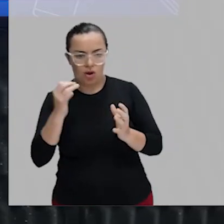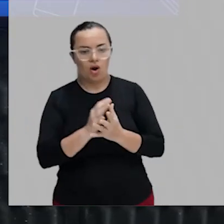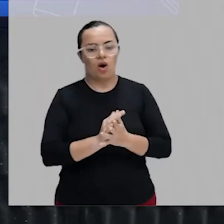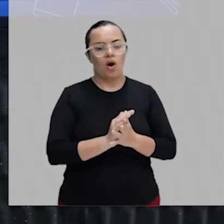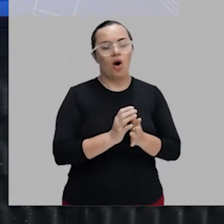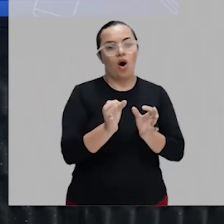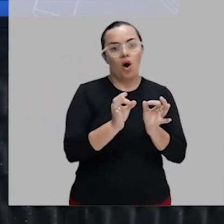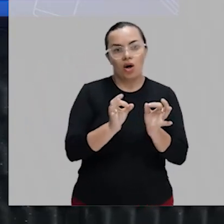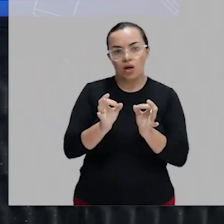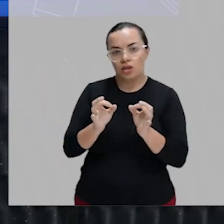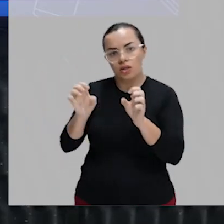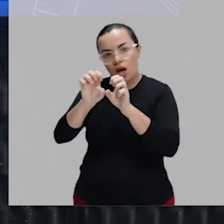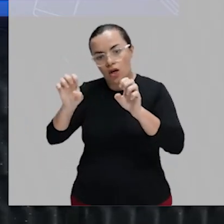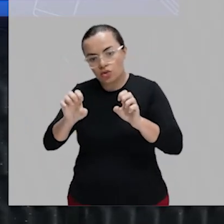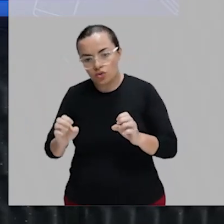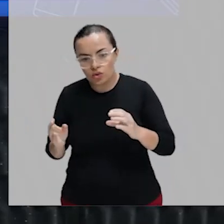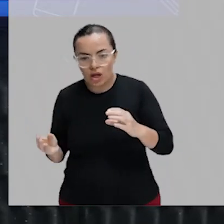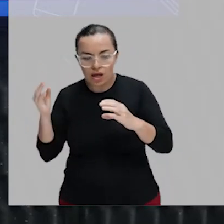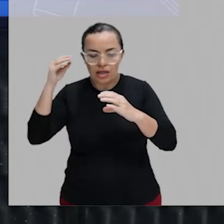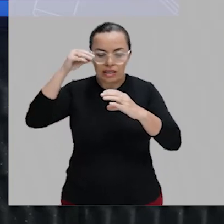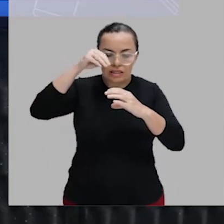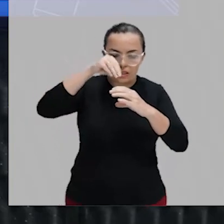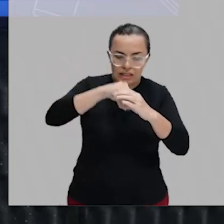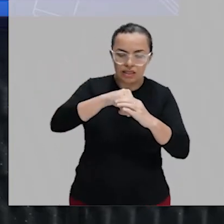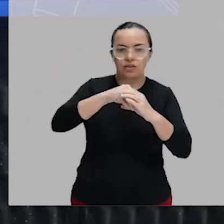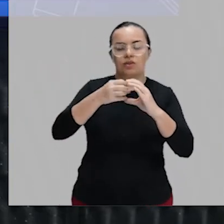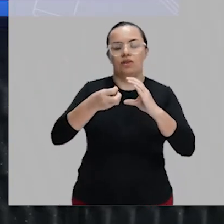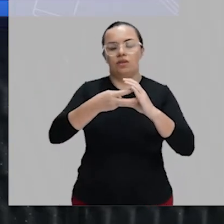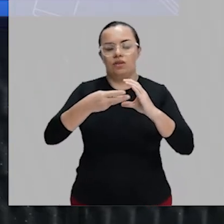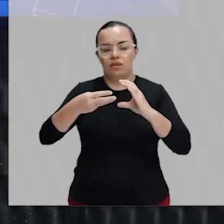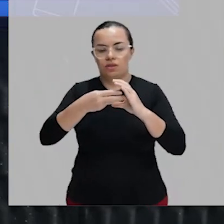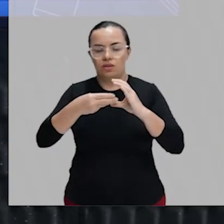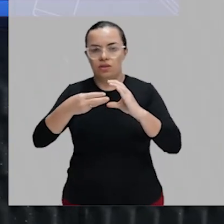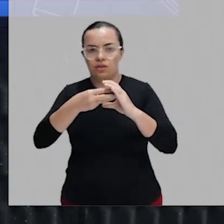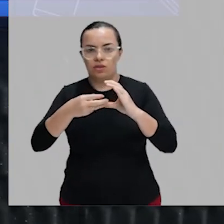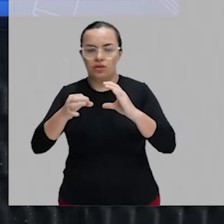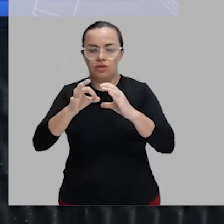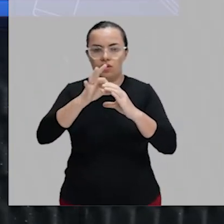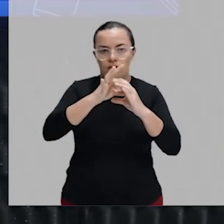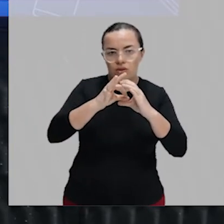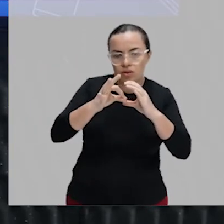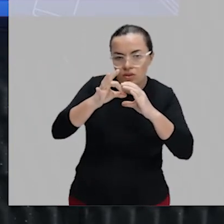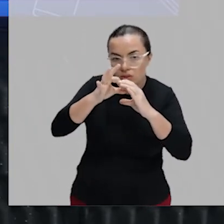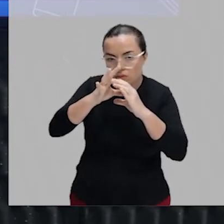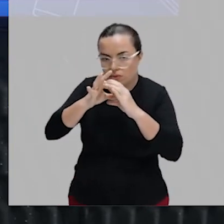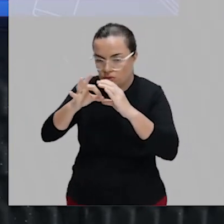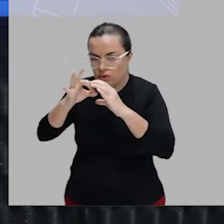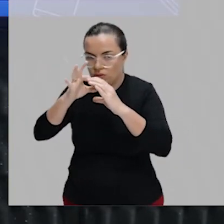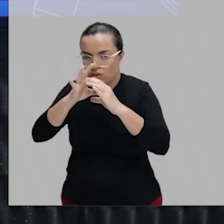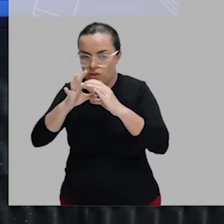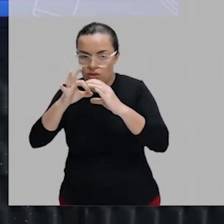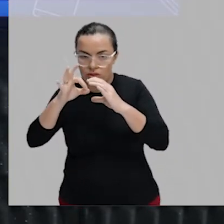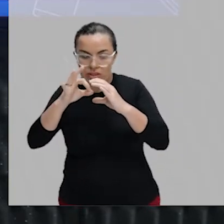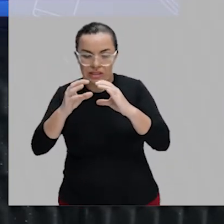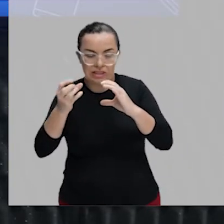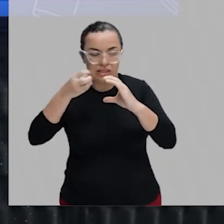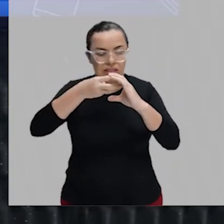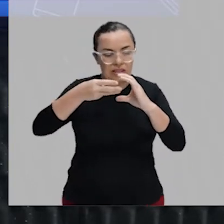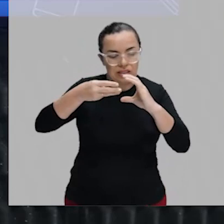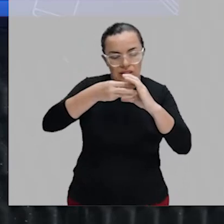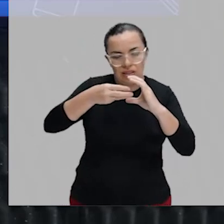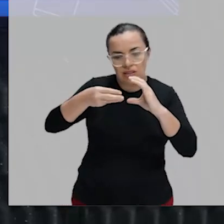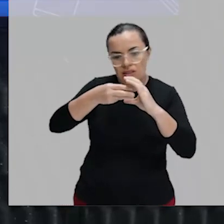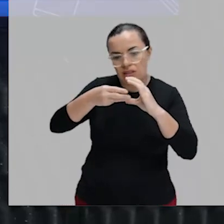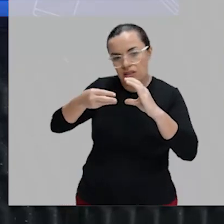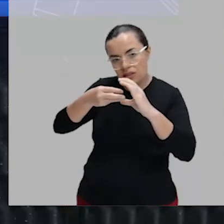célula. Então, toda a distribuição dos componentes internos que ficam ali no interior da célula, é